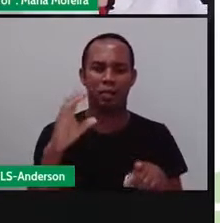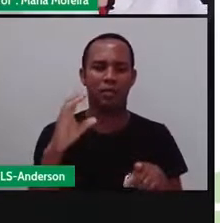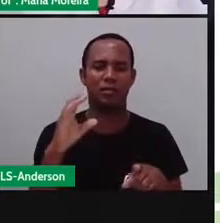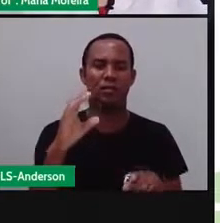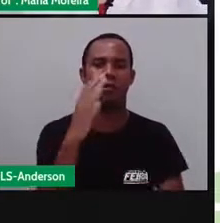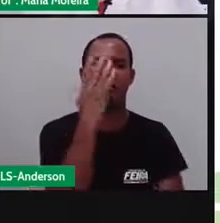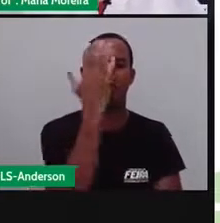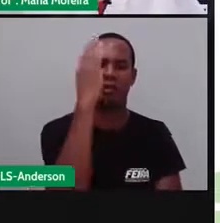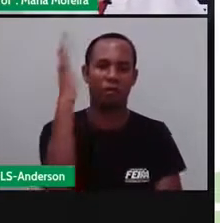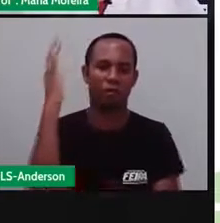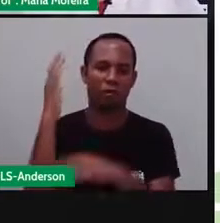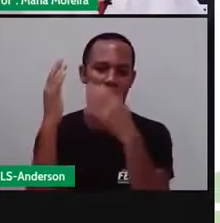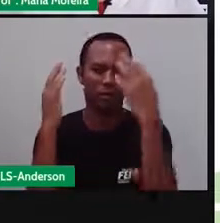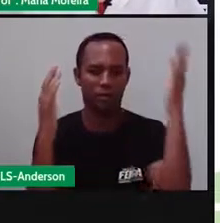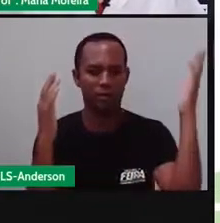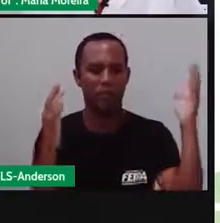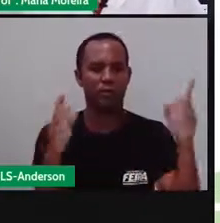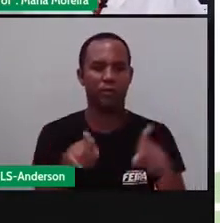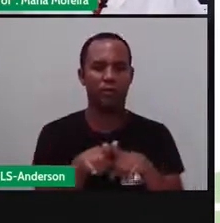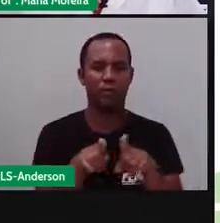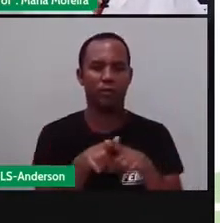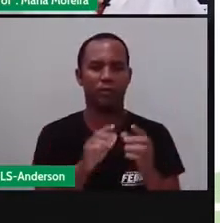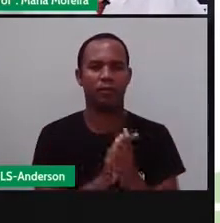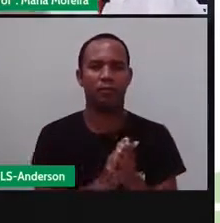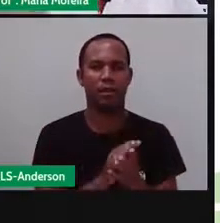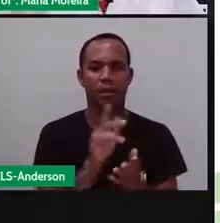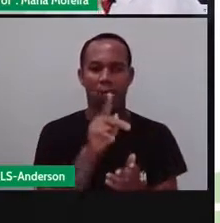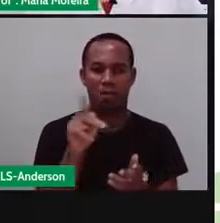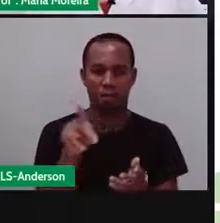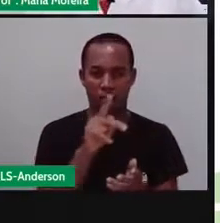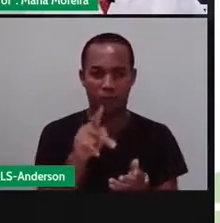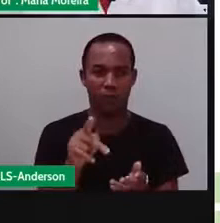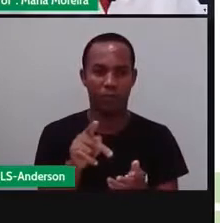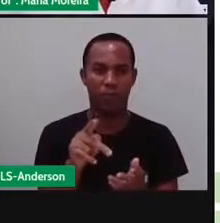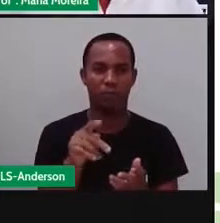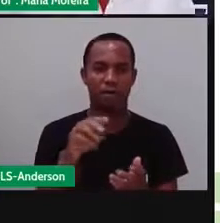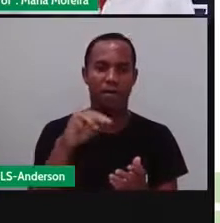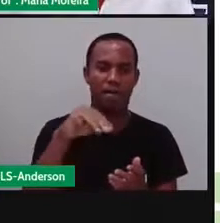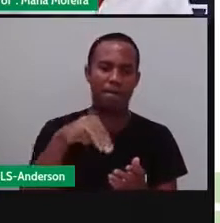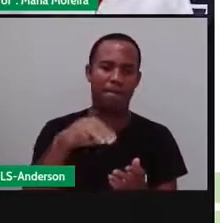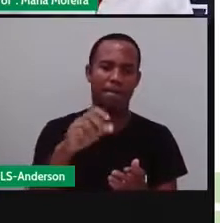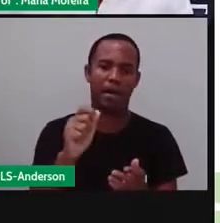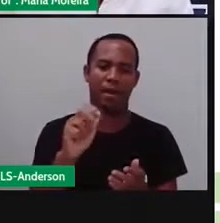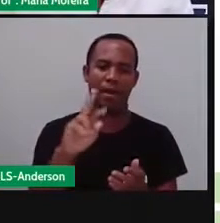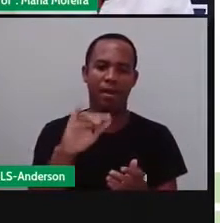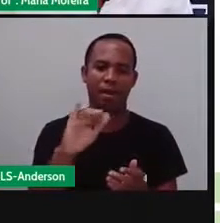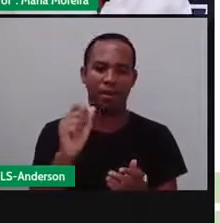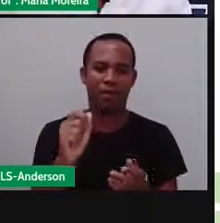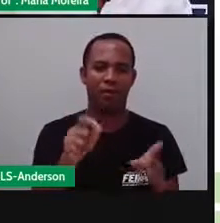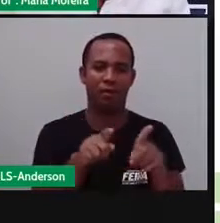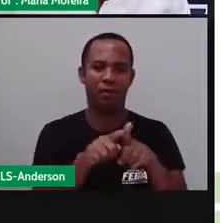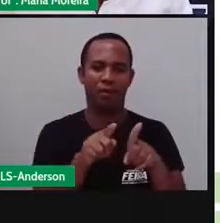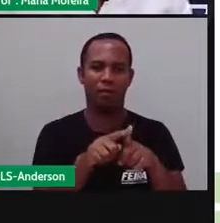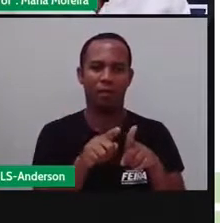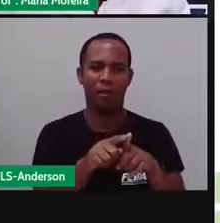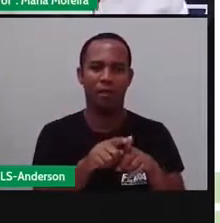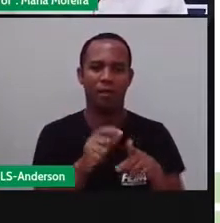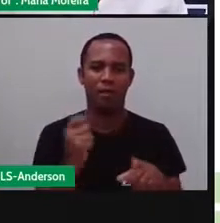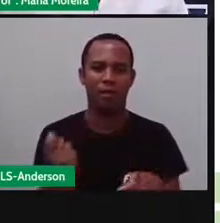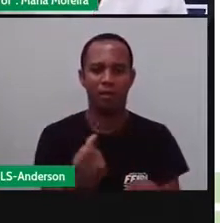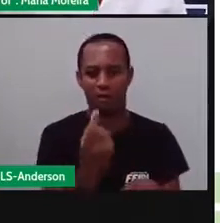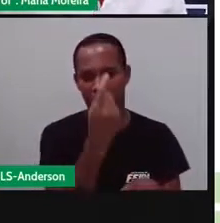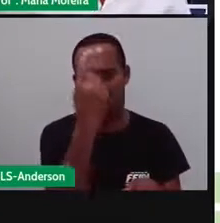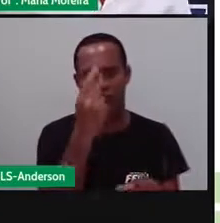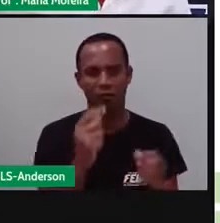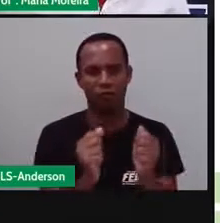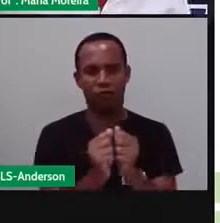para vocês. Pró Maria e Anderson, né? Que juntinhos com o terceiro ano. E hoje é sexta, ainda